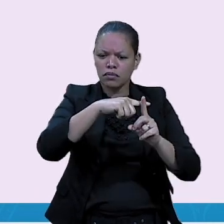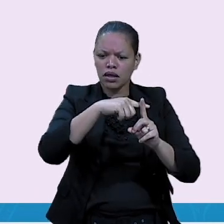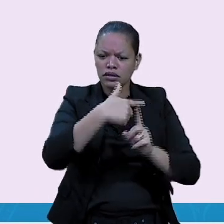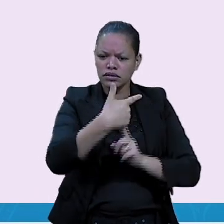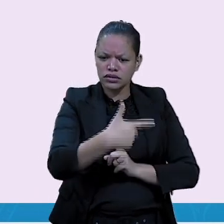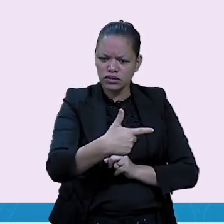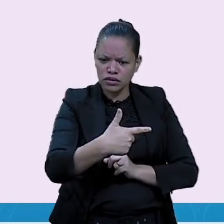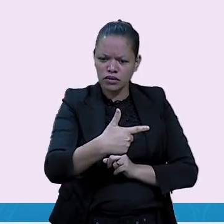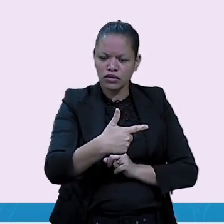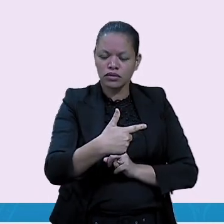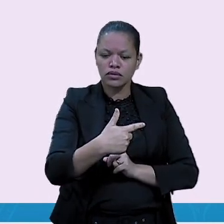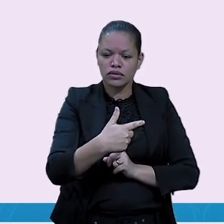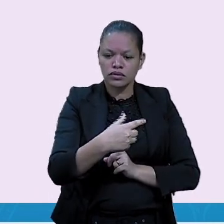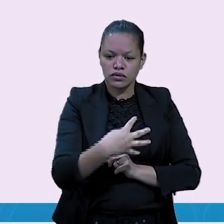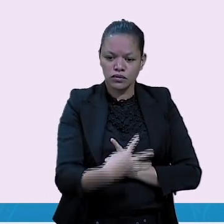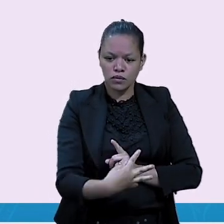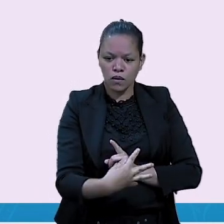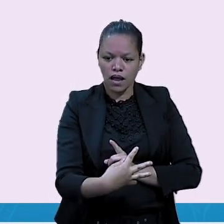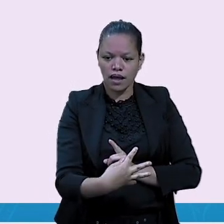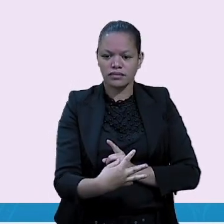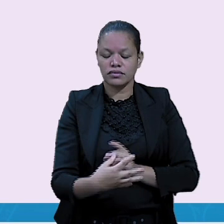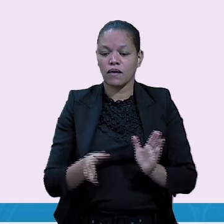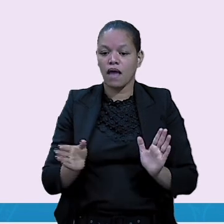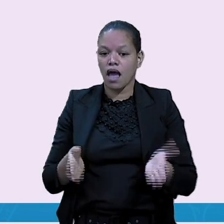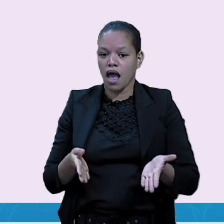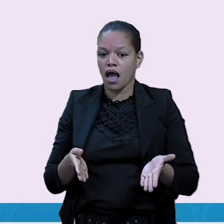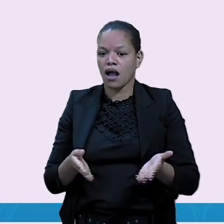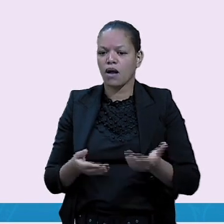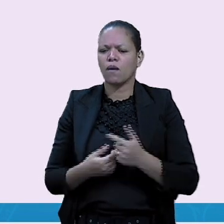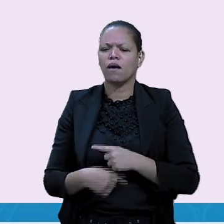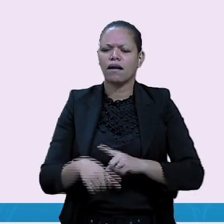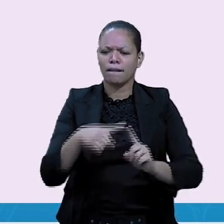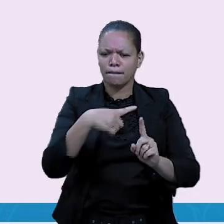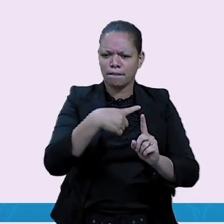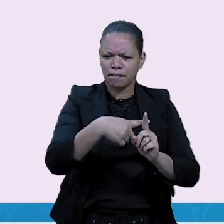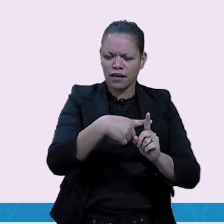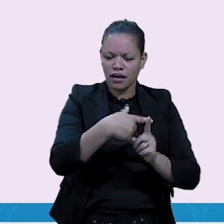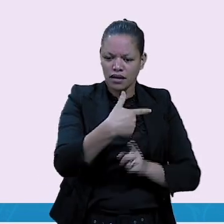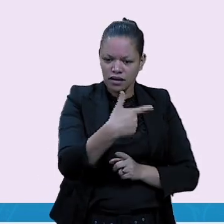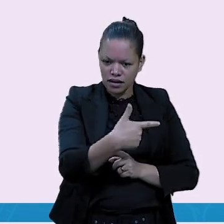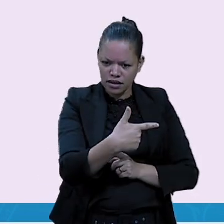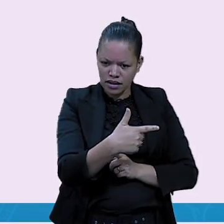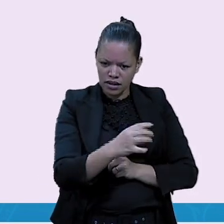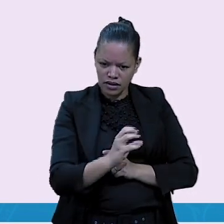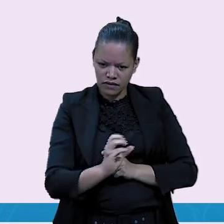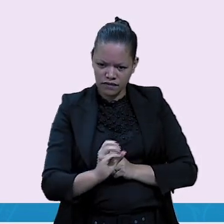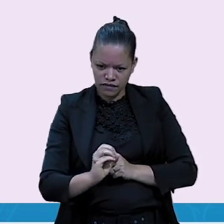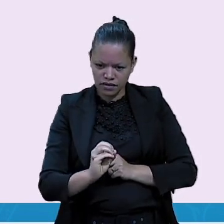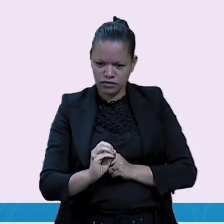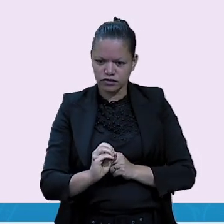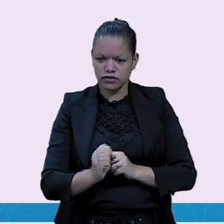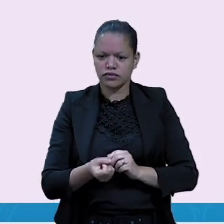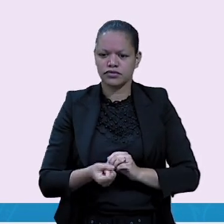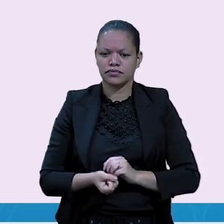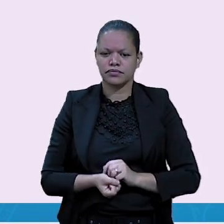Porém, está perguntando 3, né? Então, falta mais uma. Então, a gente vai somar mais uma vez. Mais